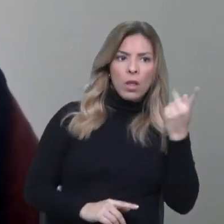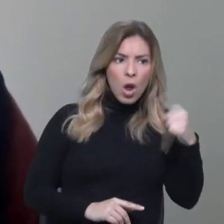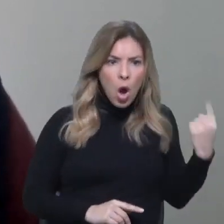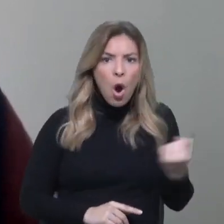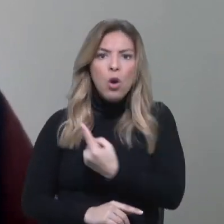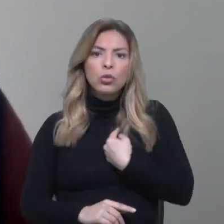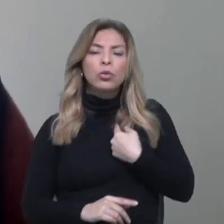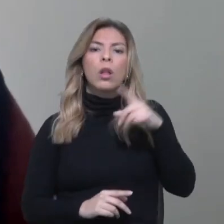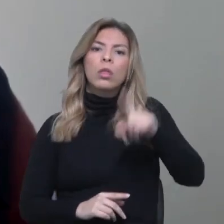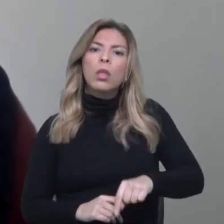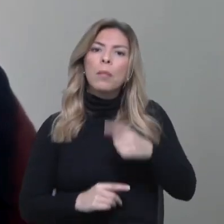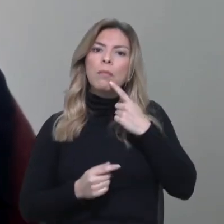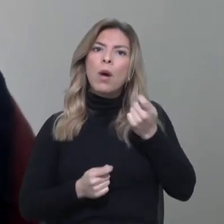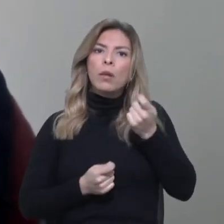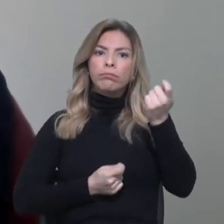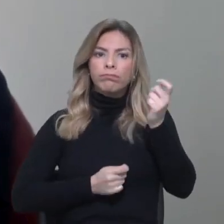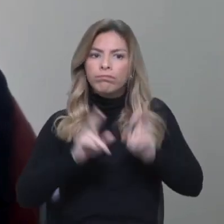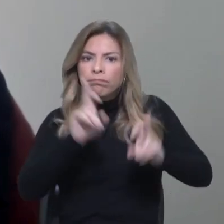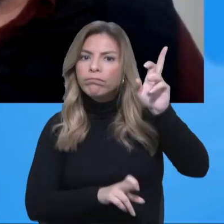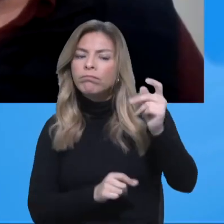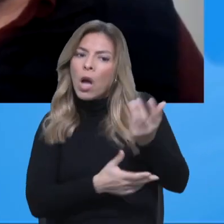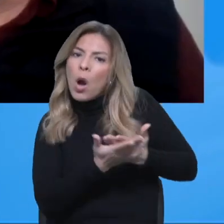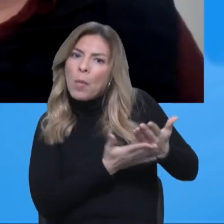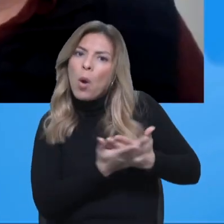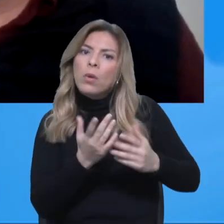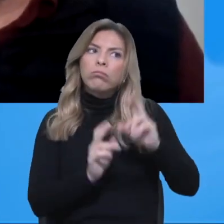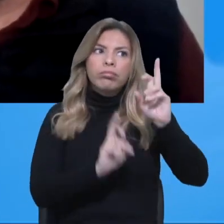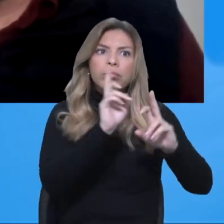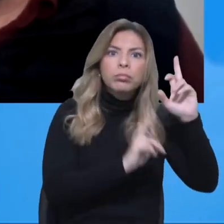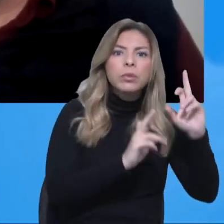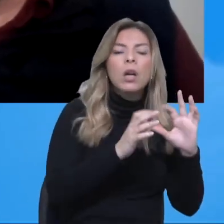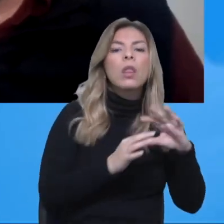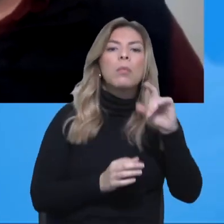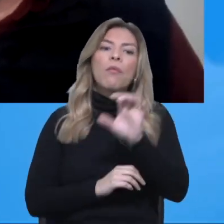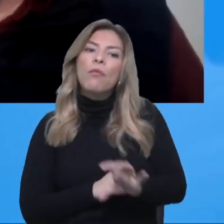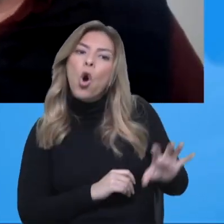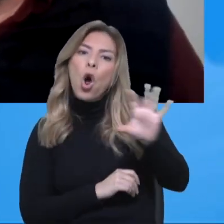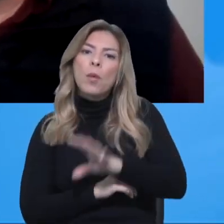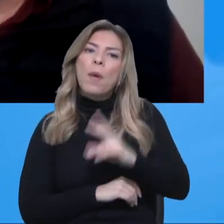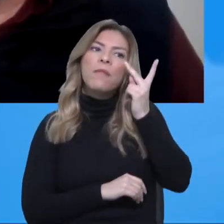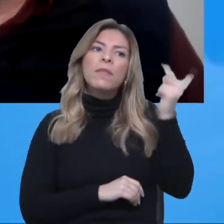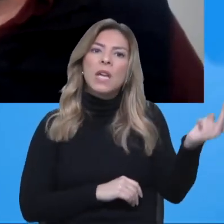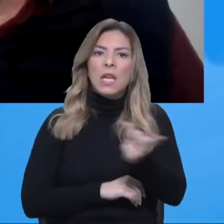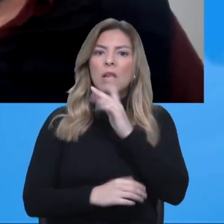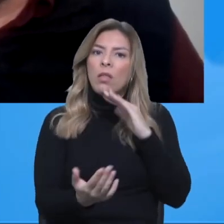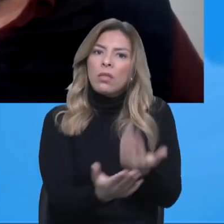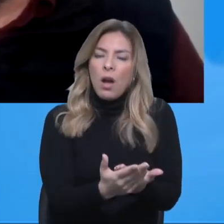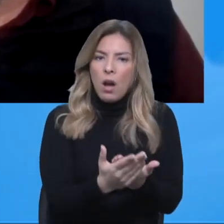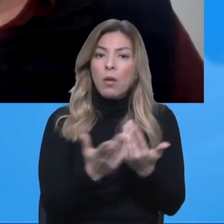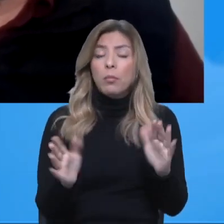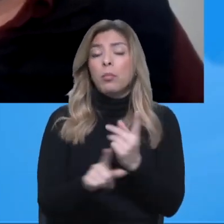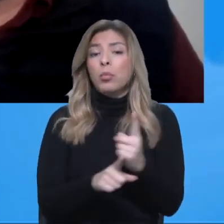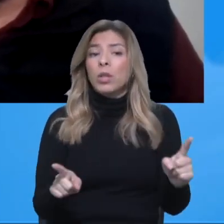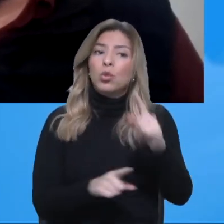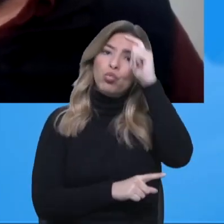nossa segurança comum e também na conciliação com diferentes formas de viver. A ideia do respeito pelo outro tem